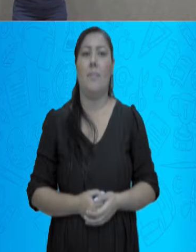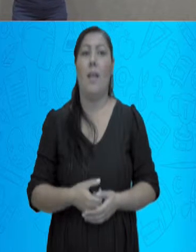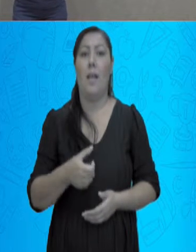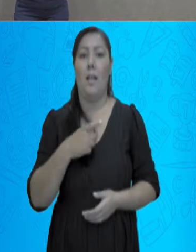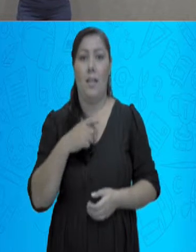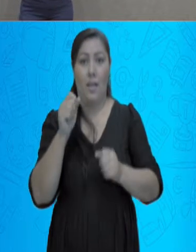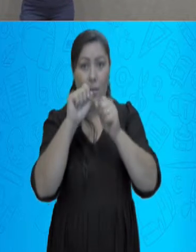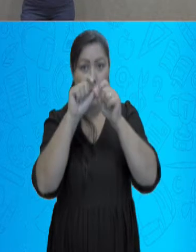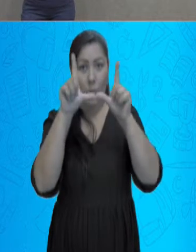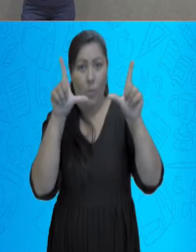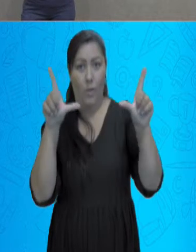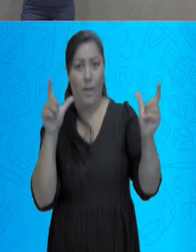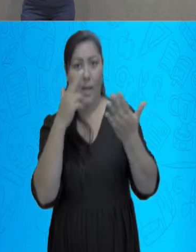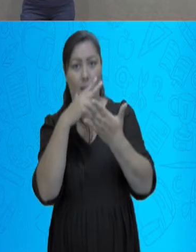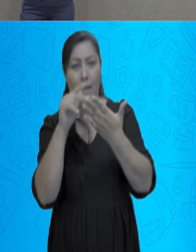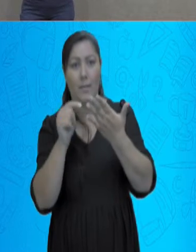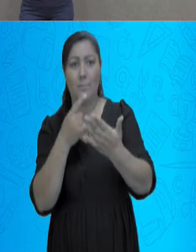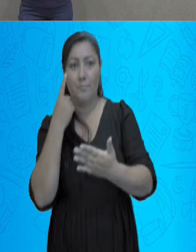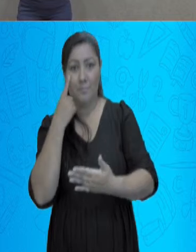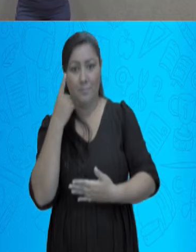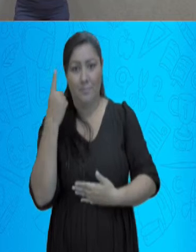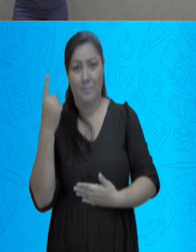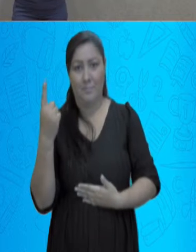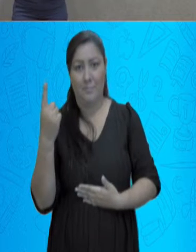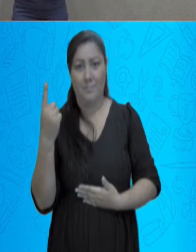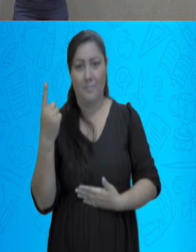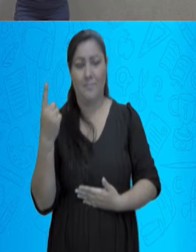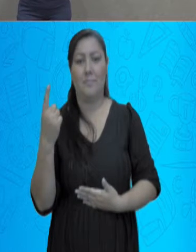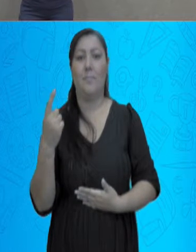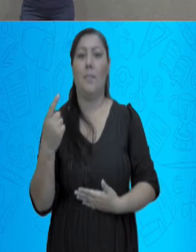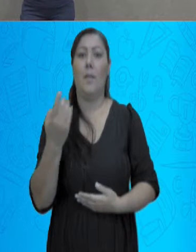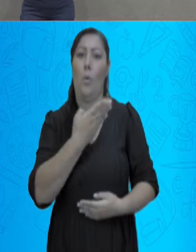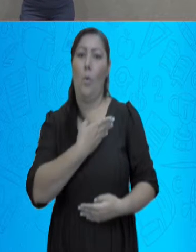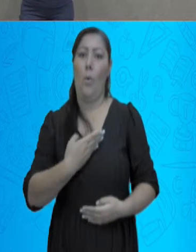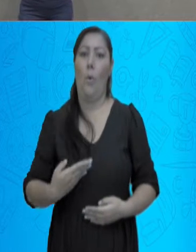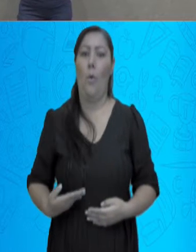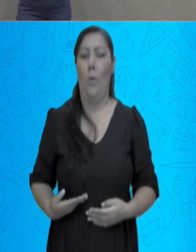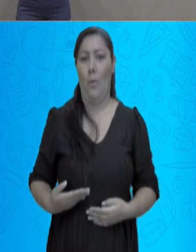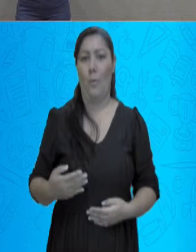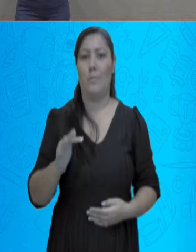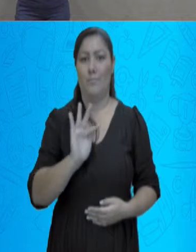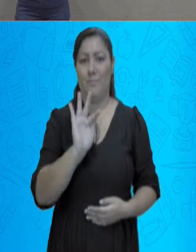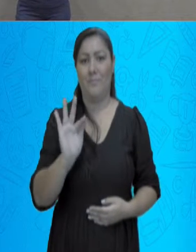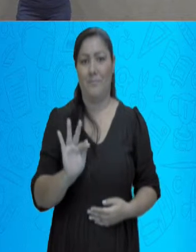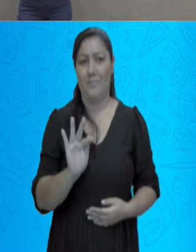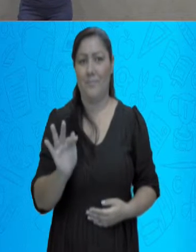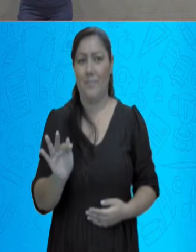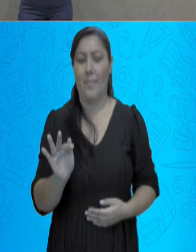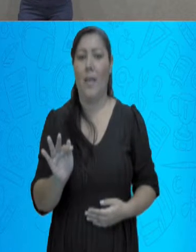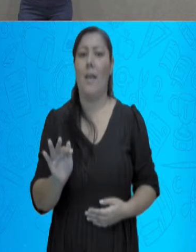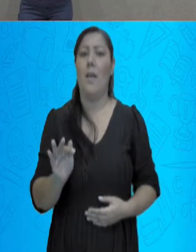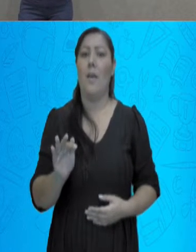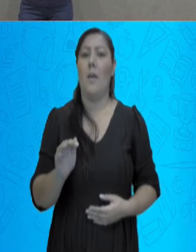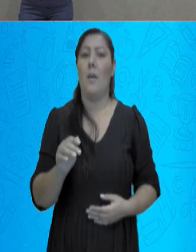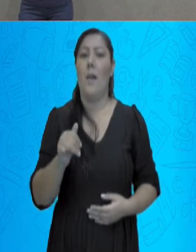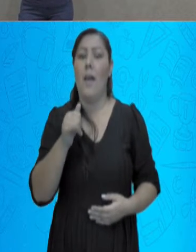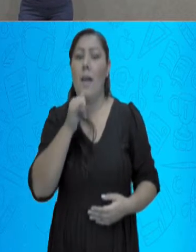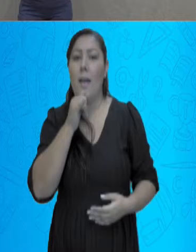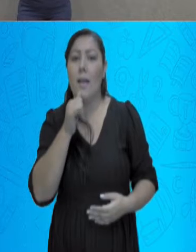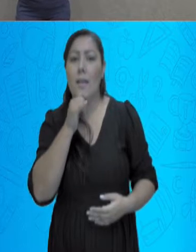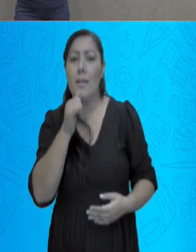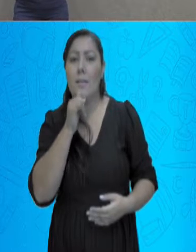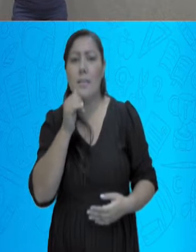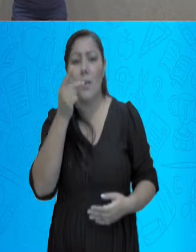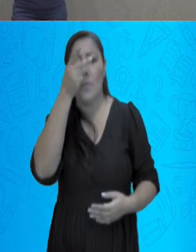governo federal, que faz cartazes sobre campanhas, não é mesmo? De cuidados e